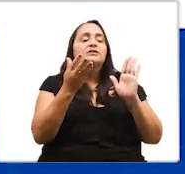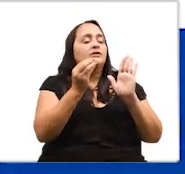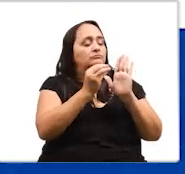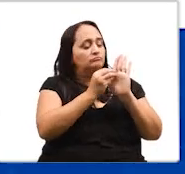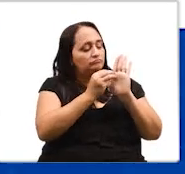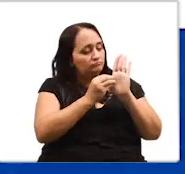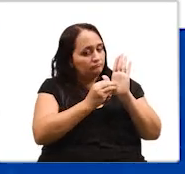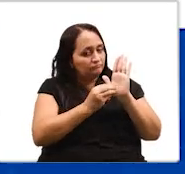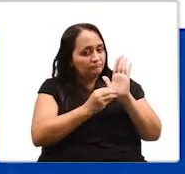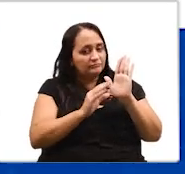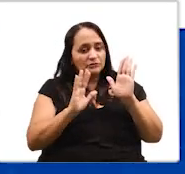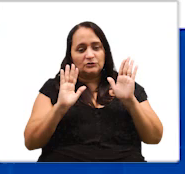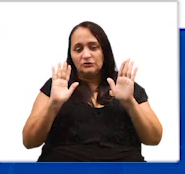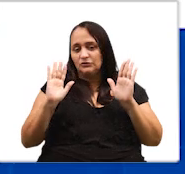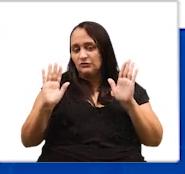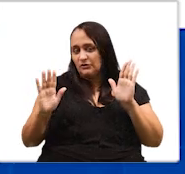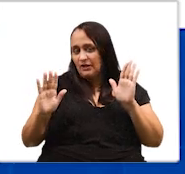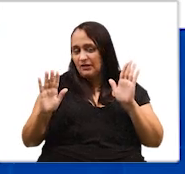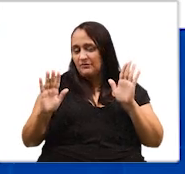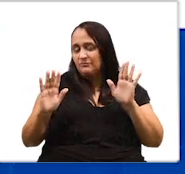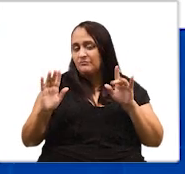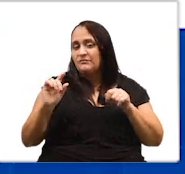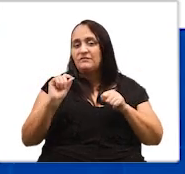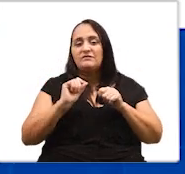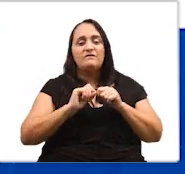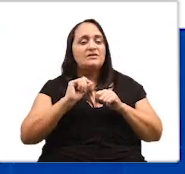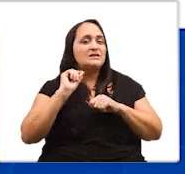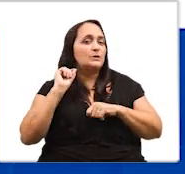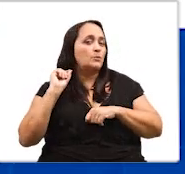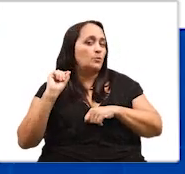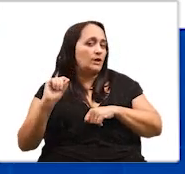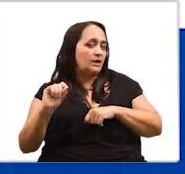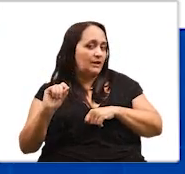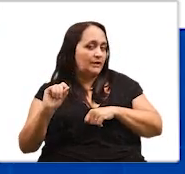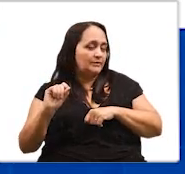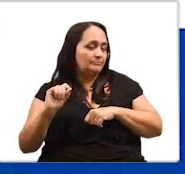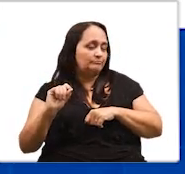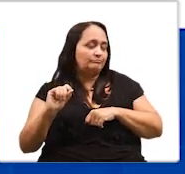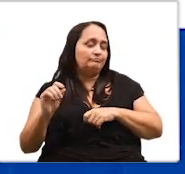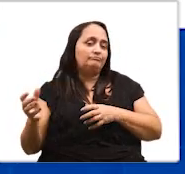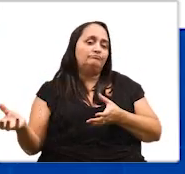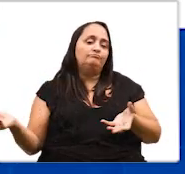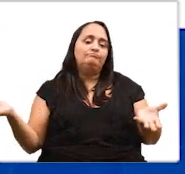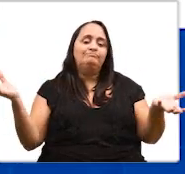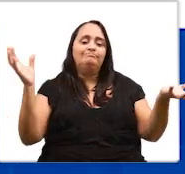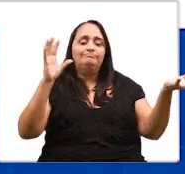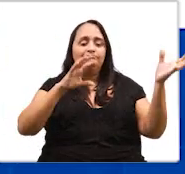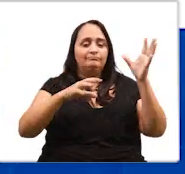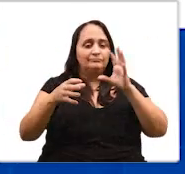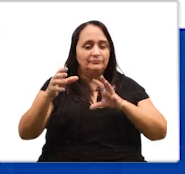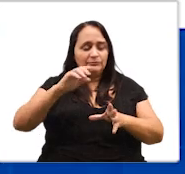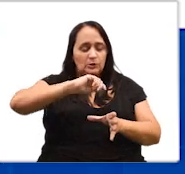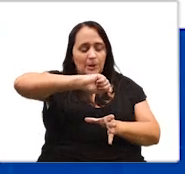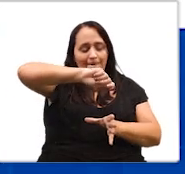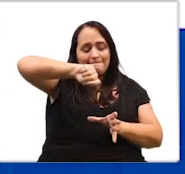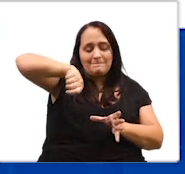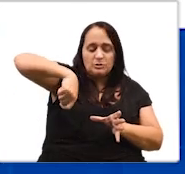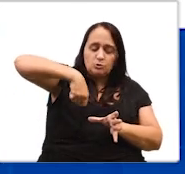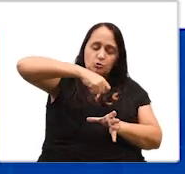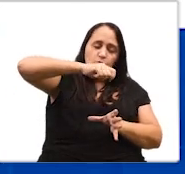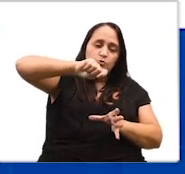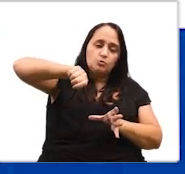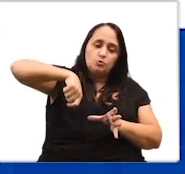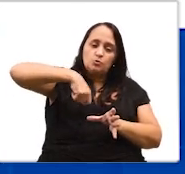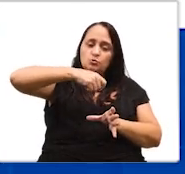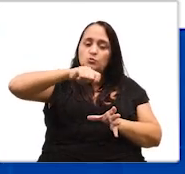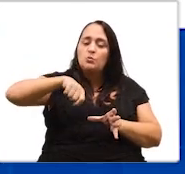vou misturar todos os ingredientes. Deixar descansar por 30